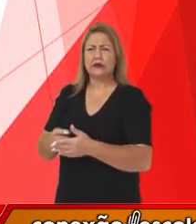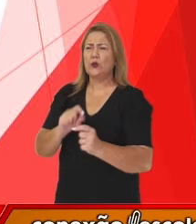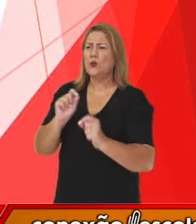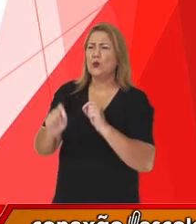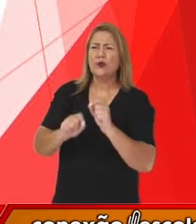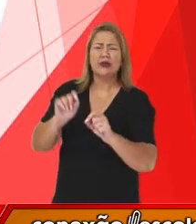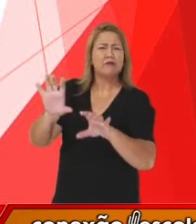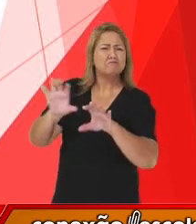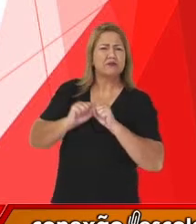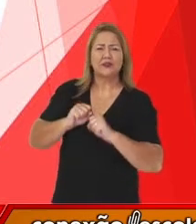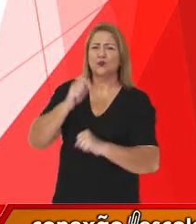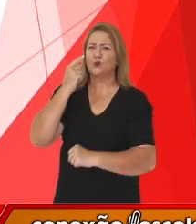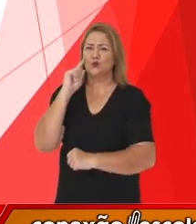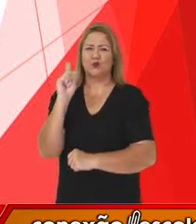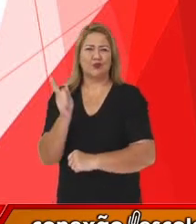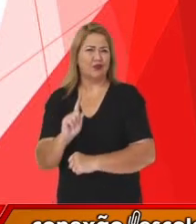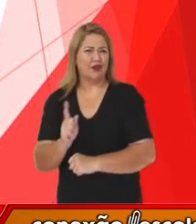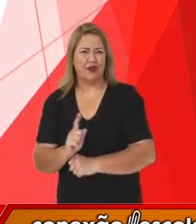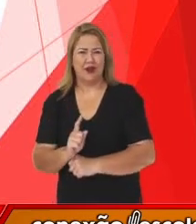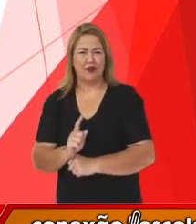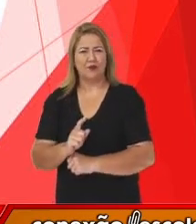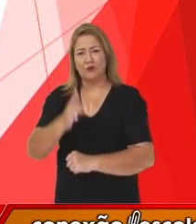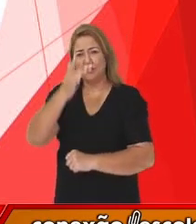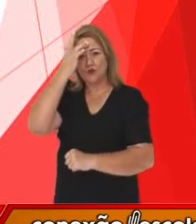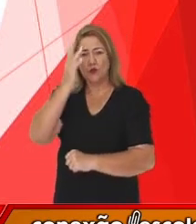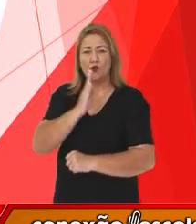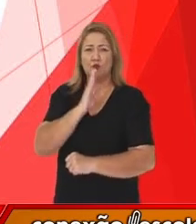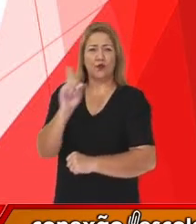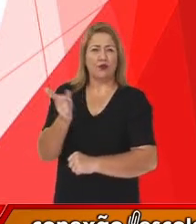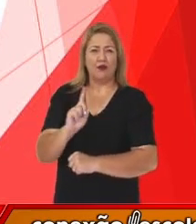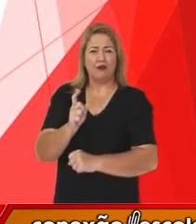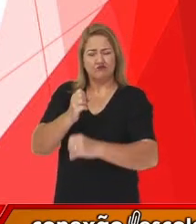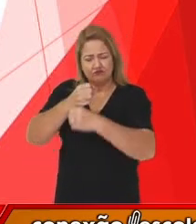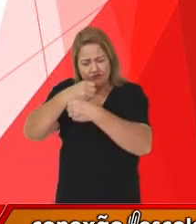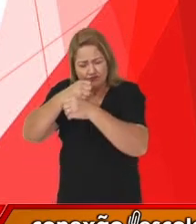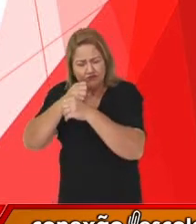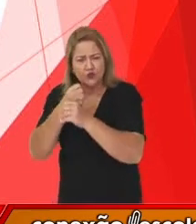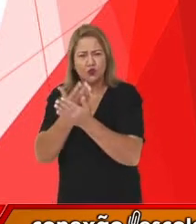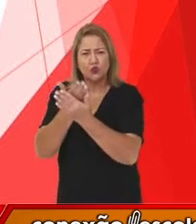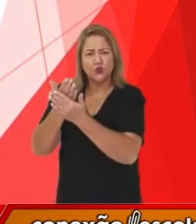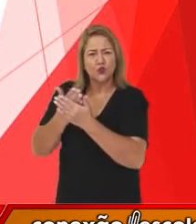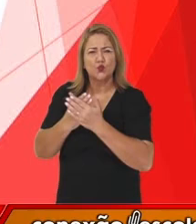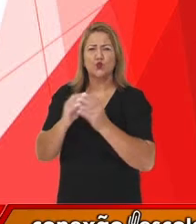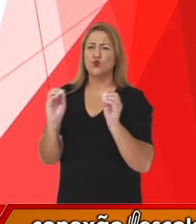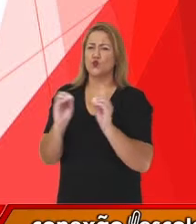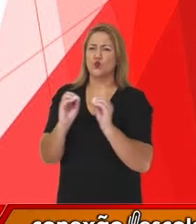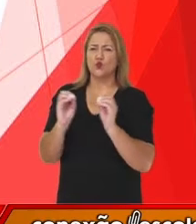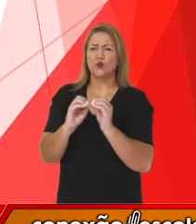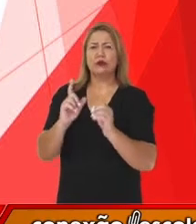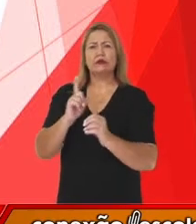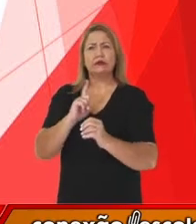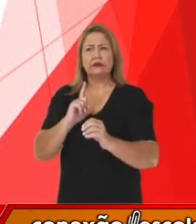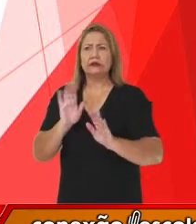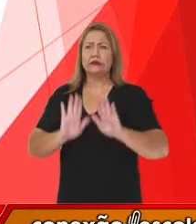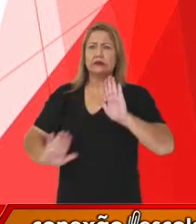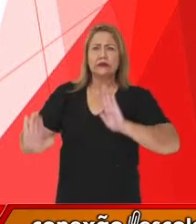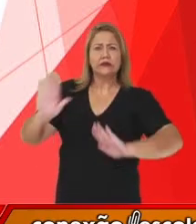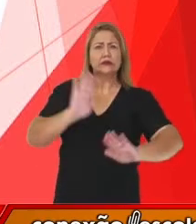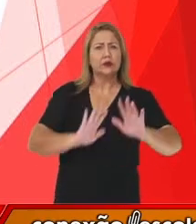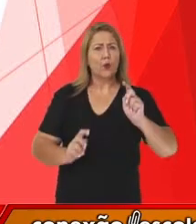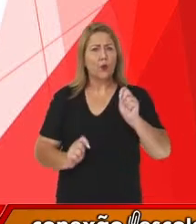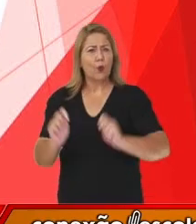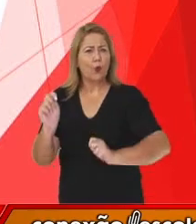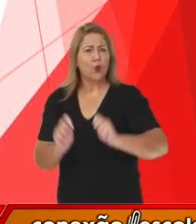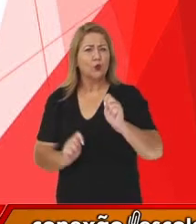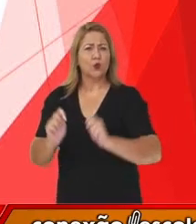causador, na época nem sabia que se tratava de um vírus, muitas medidas foram tomadas para o controle dessa doença,